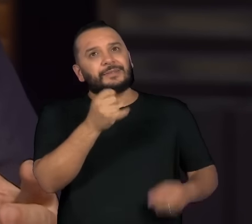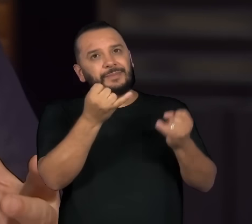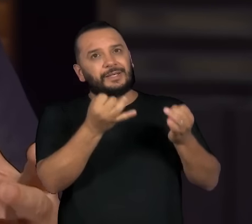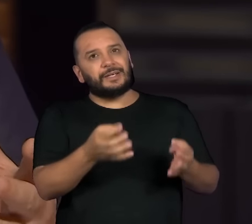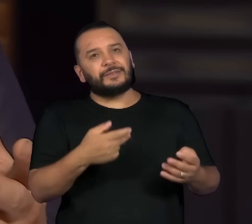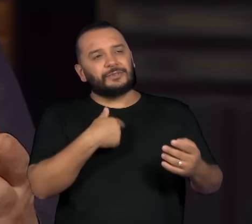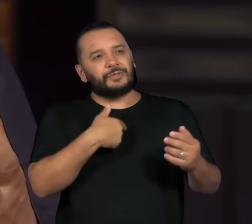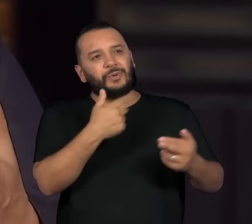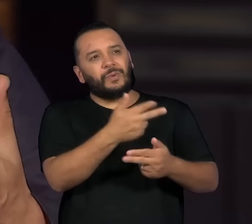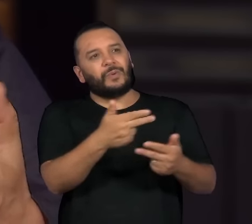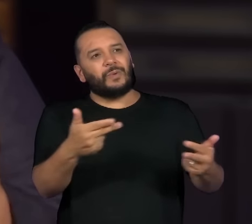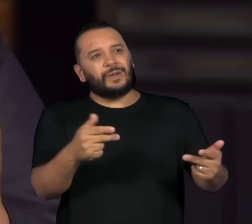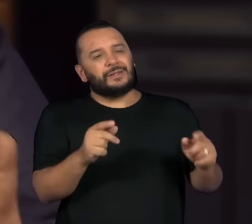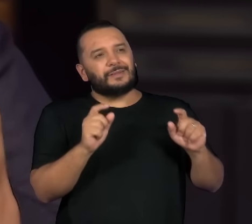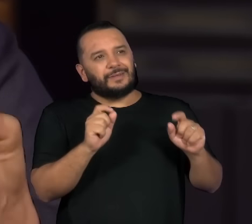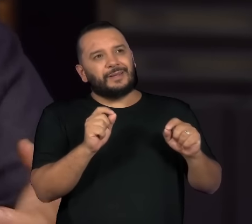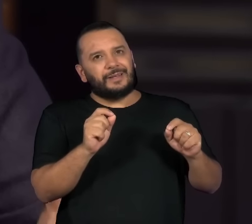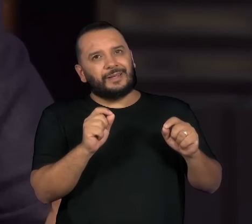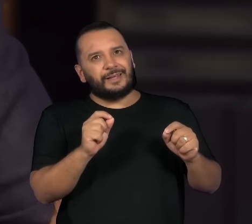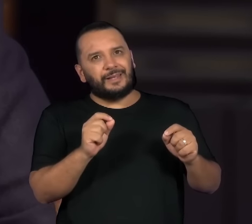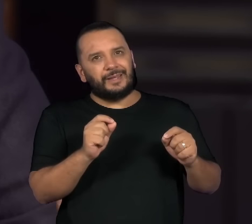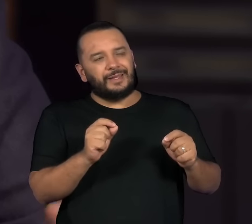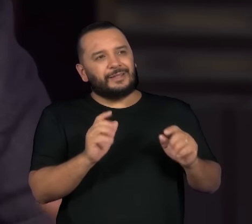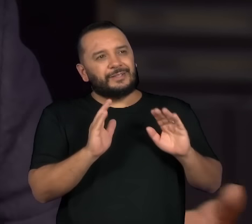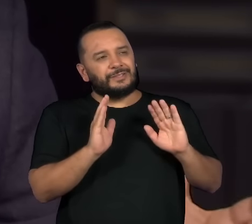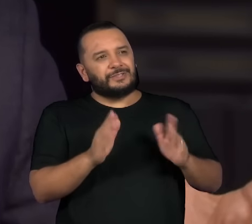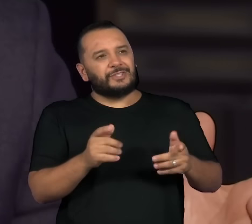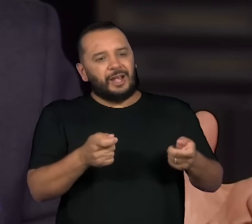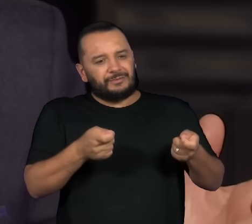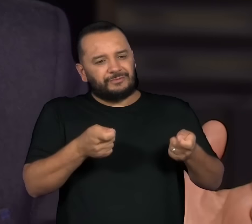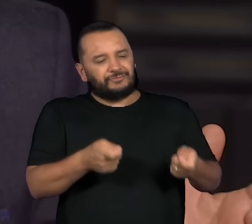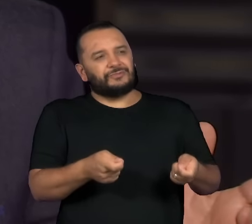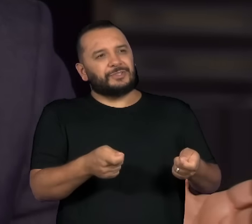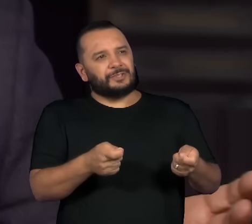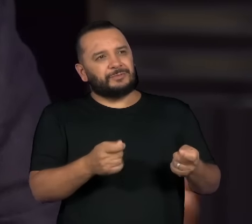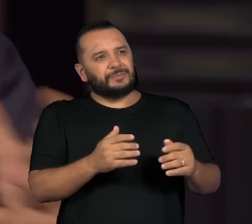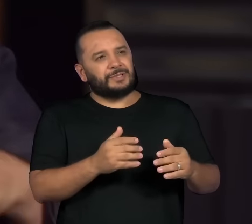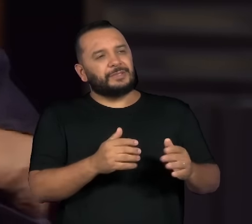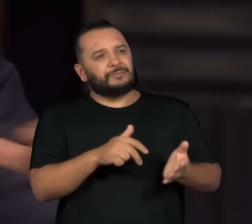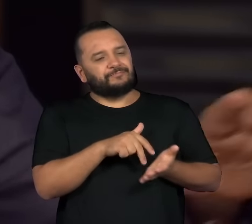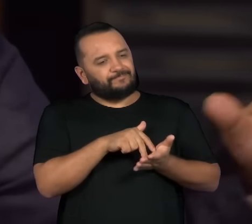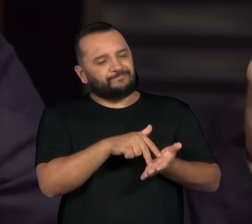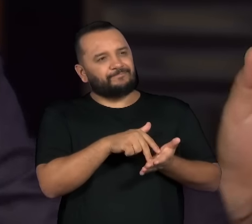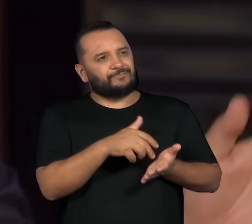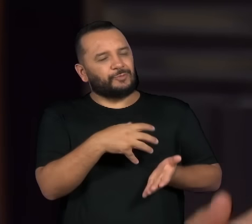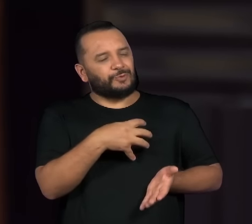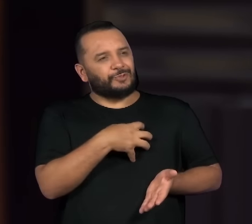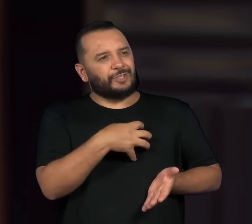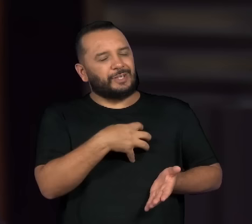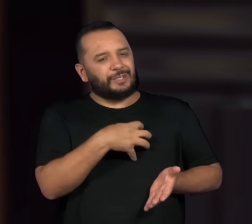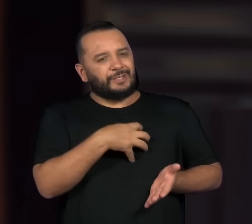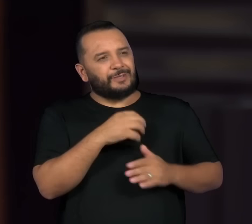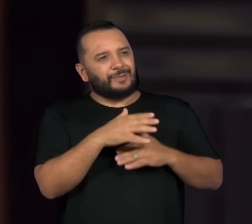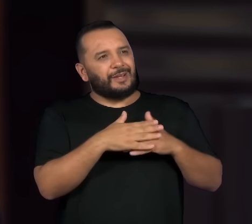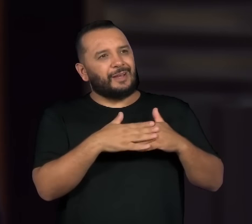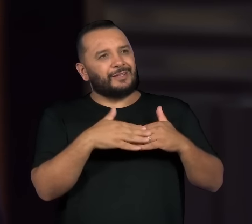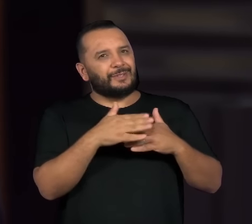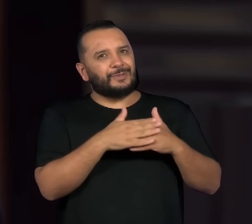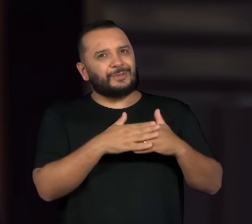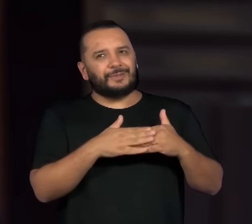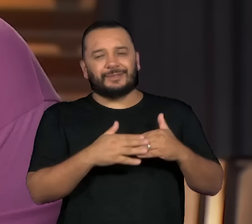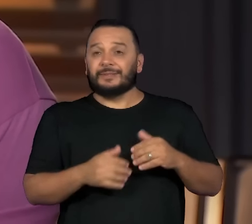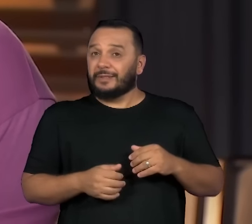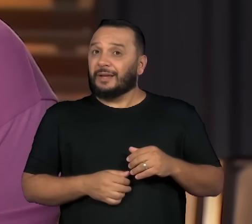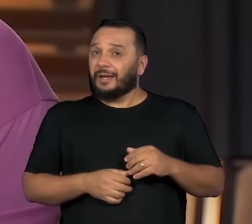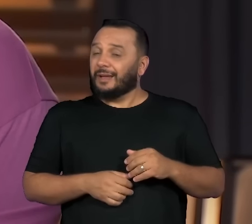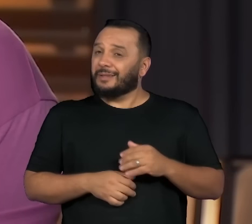coisas, às vezes, assim, consistentes, né? Coisas espessas, vamos dizer assim. Sim. Mas de um jeito, caramba. Tranquilo.